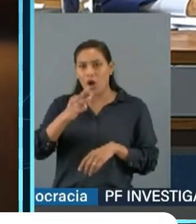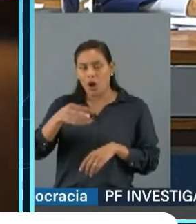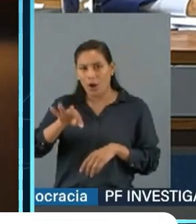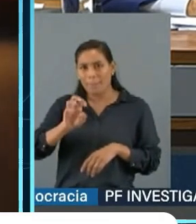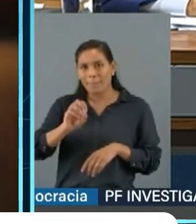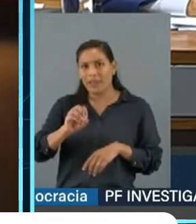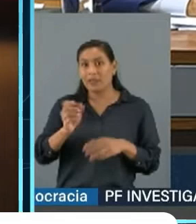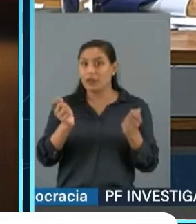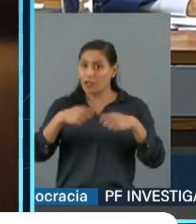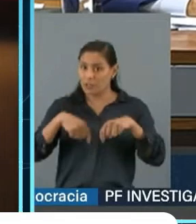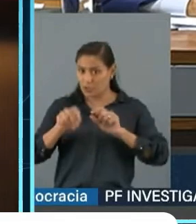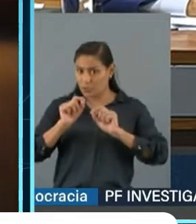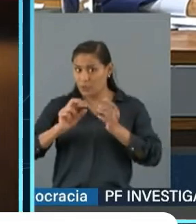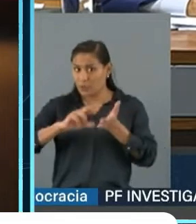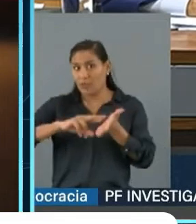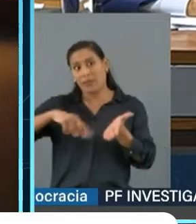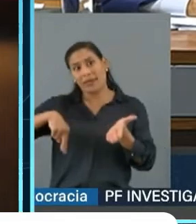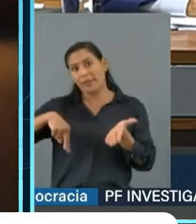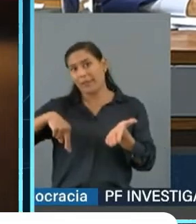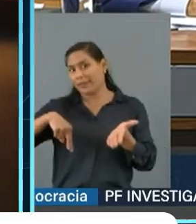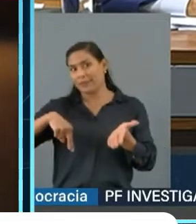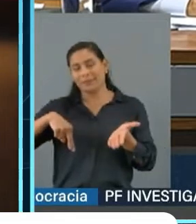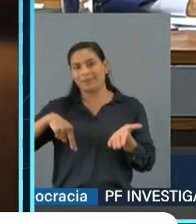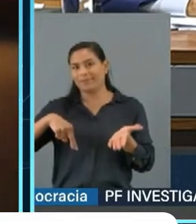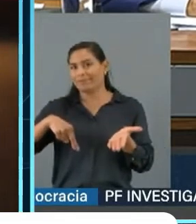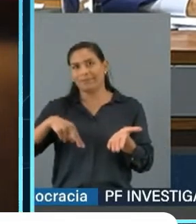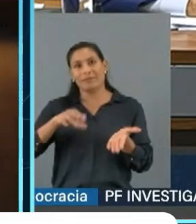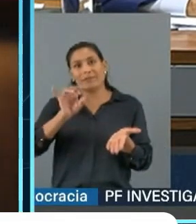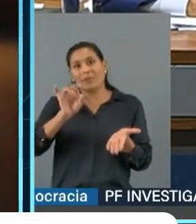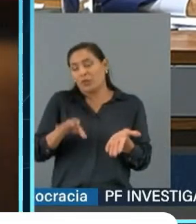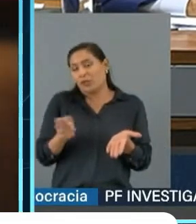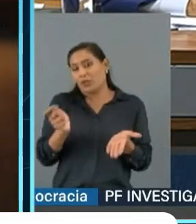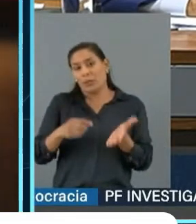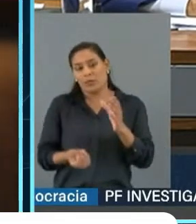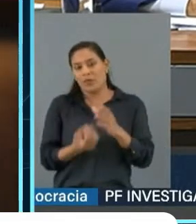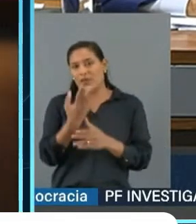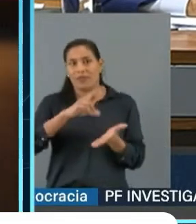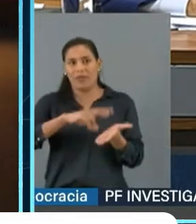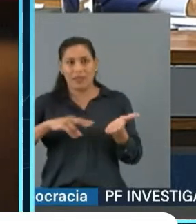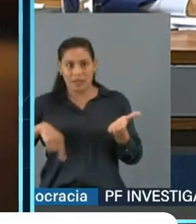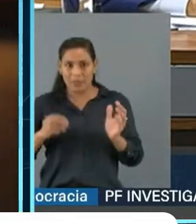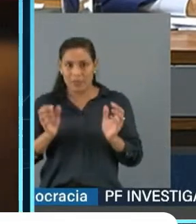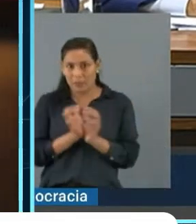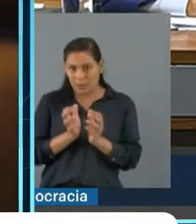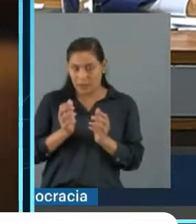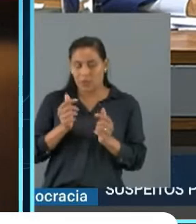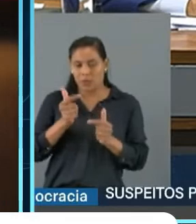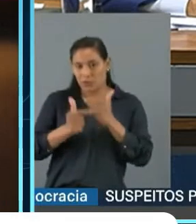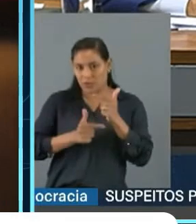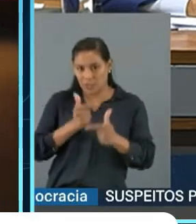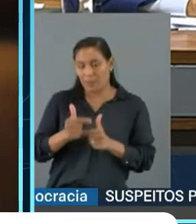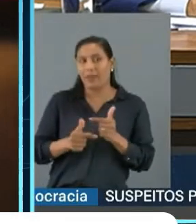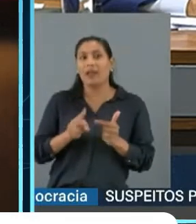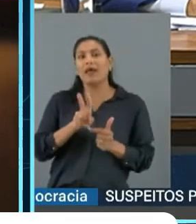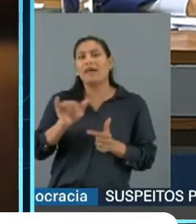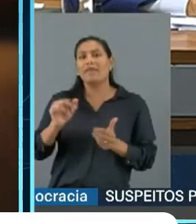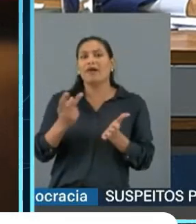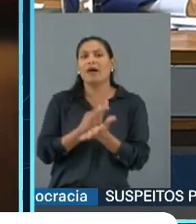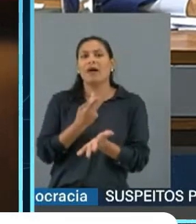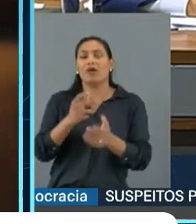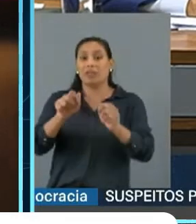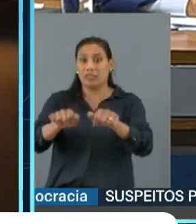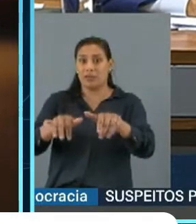conseguir aprovar no Congresso, eu acho que, como é uma PEC, não precisa do Lula, não precisa do presidente, eu acho que nós